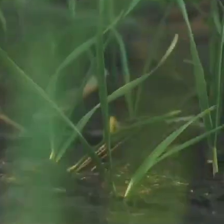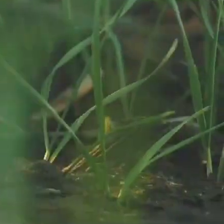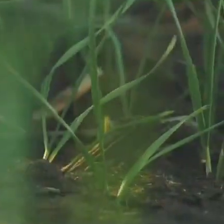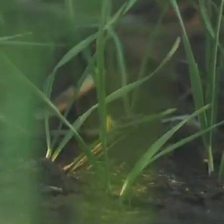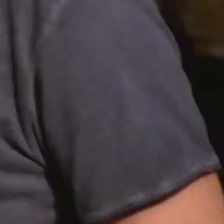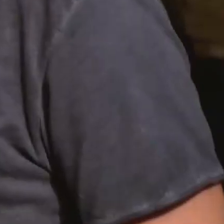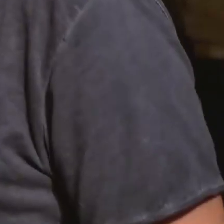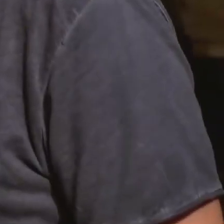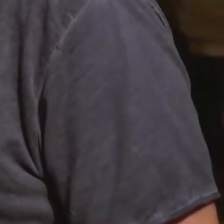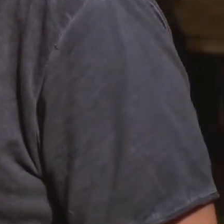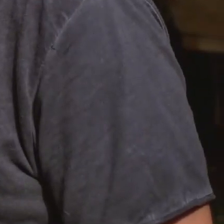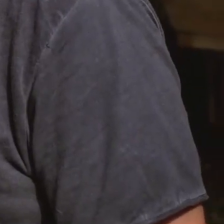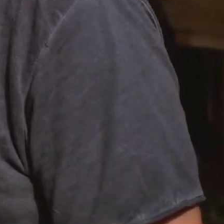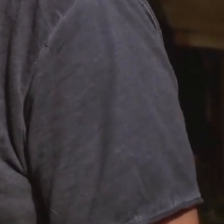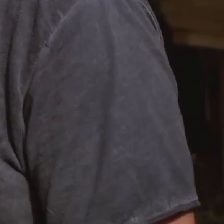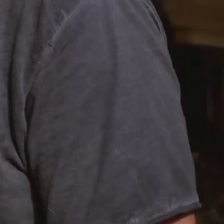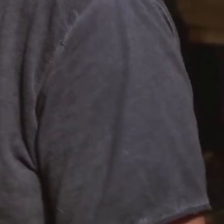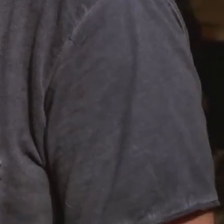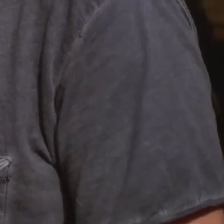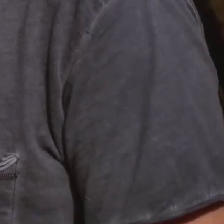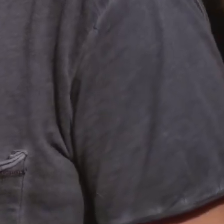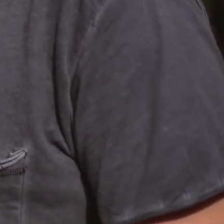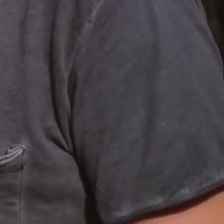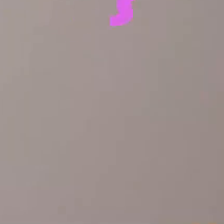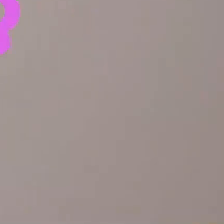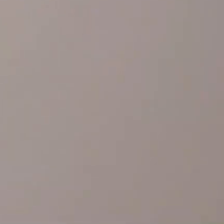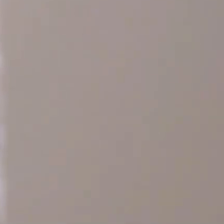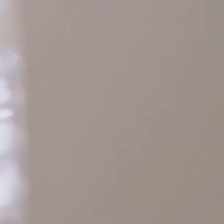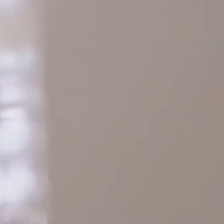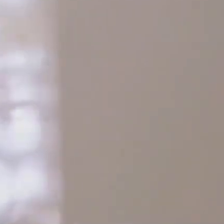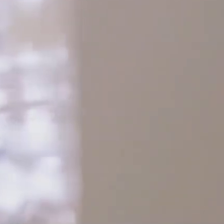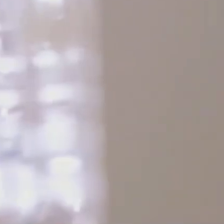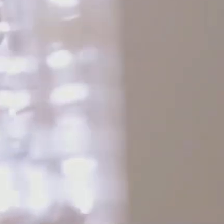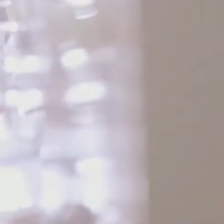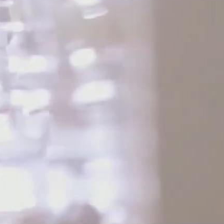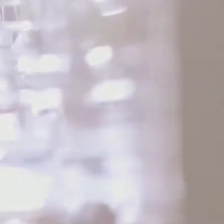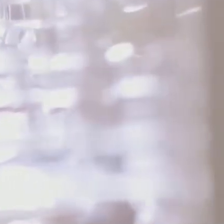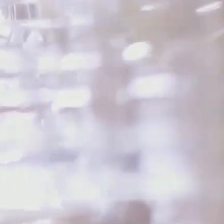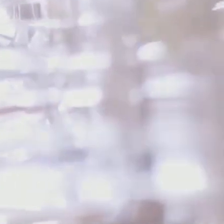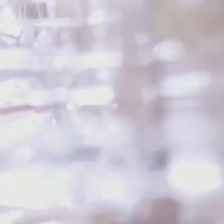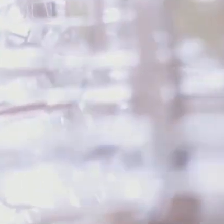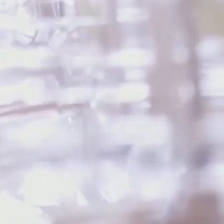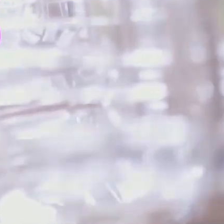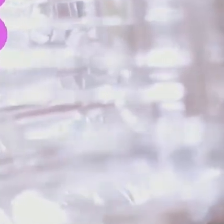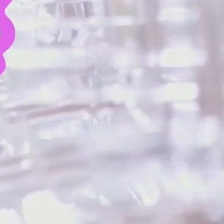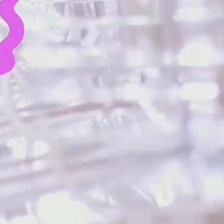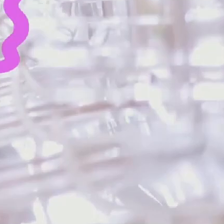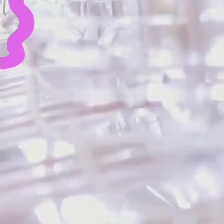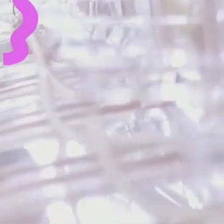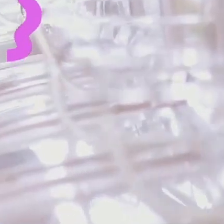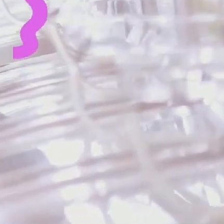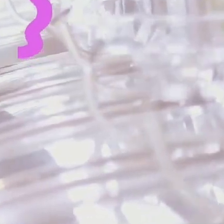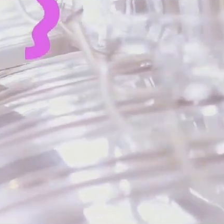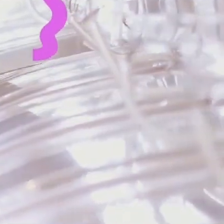coloca o impacto social e ambiental na base de todas as decisões. Hoje, qualquer um de nós pode ter a atitude e o comportamento de